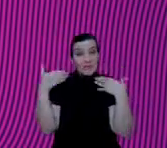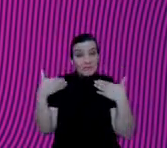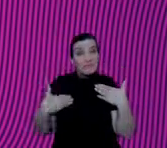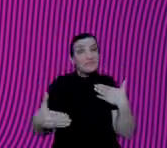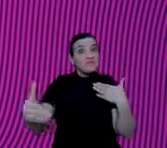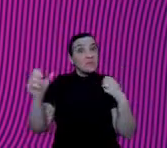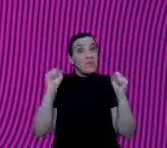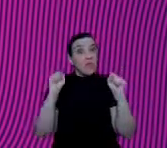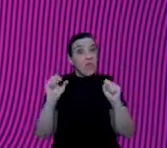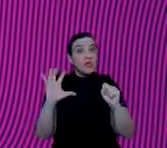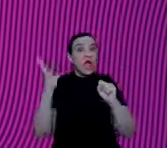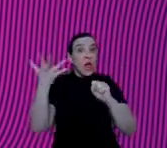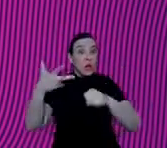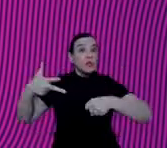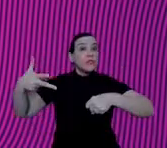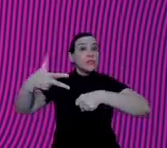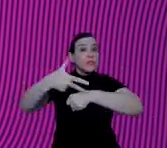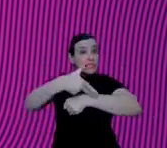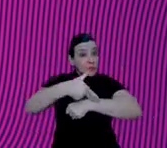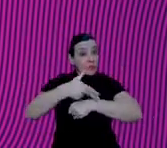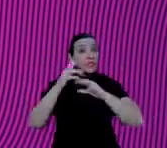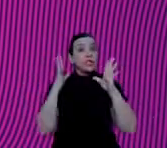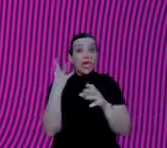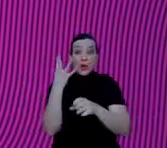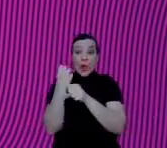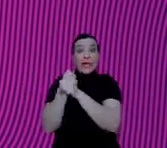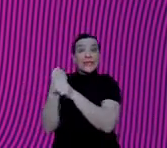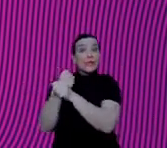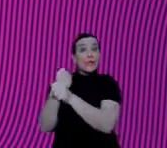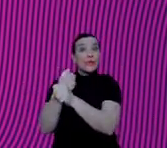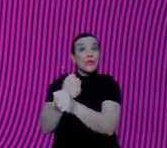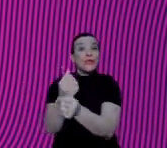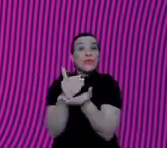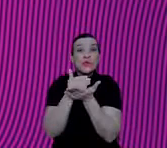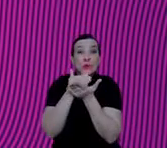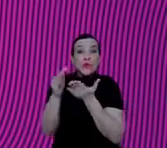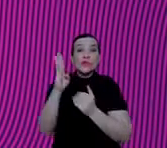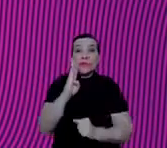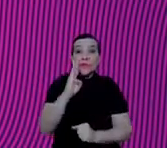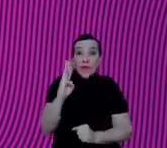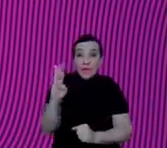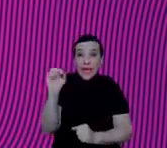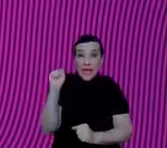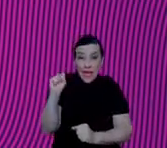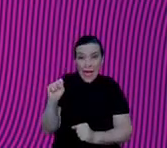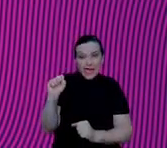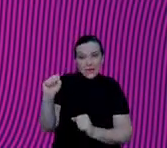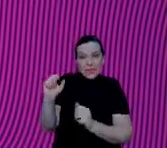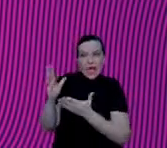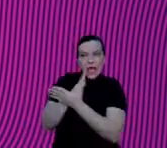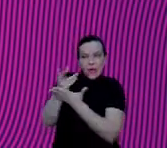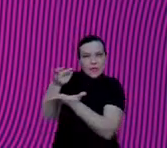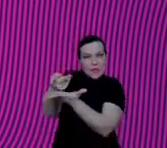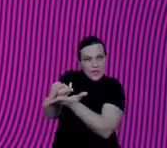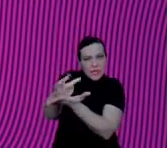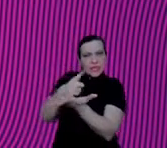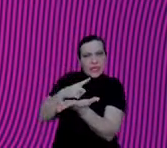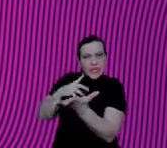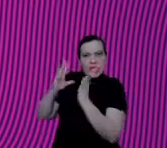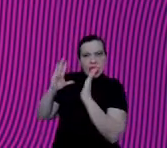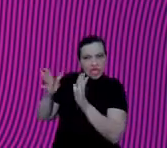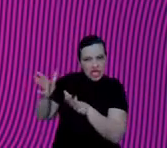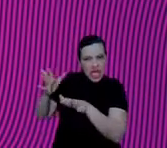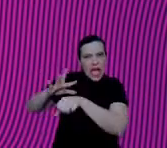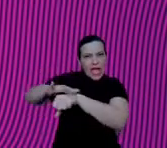de Parkinson. Há mais de 4 anos implantamos DBS nos pacientes que têm indicação de doença de Parkinson. Dito